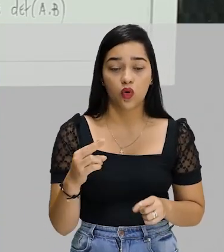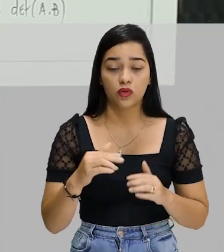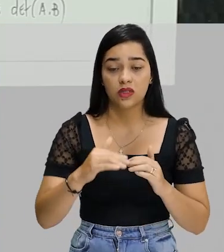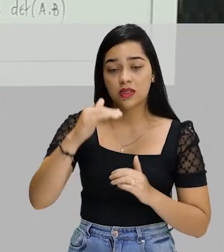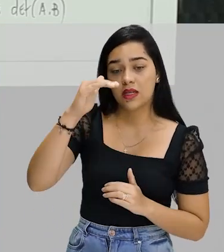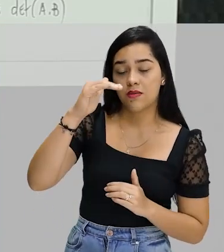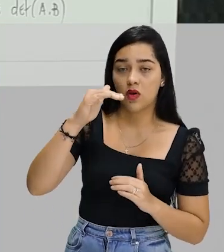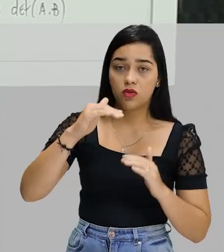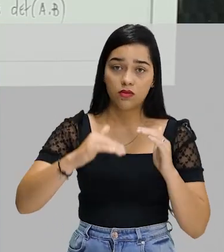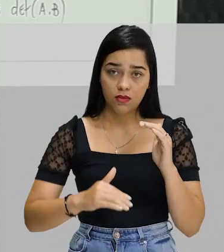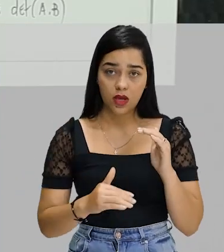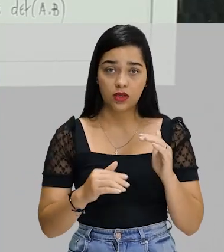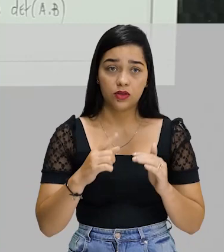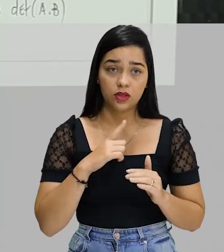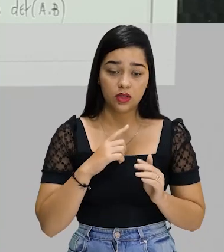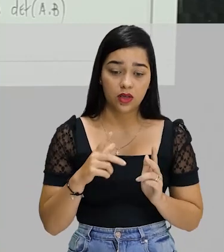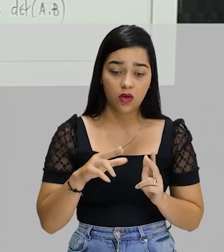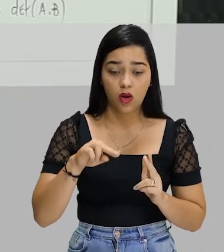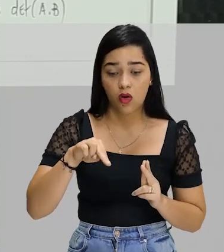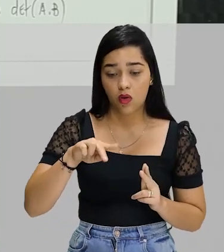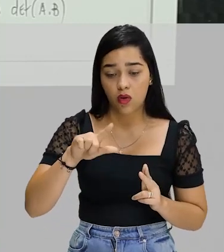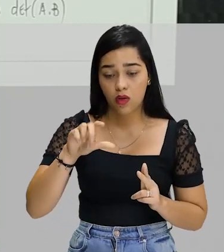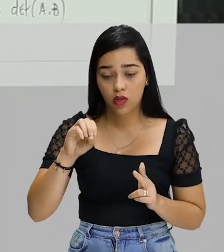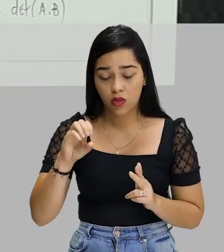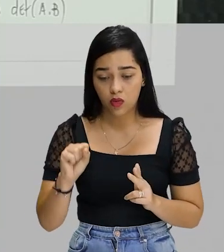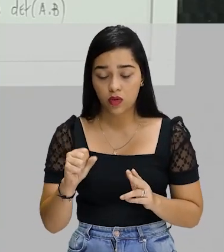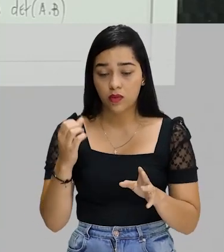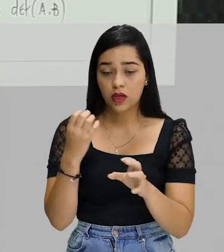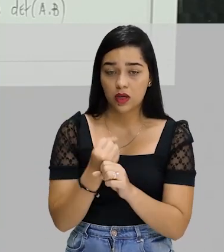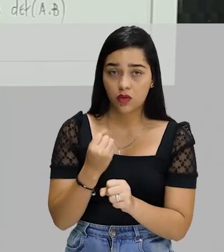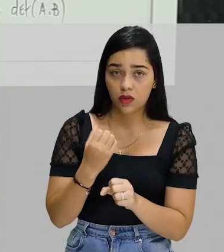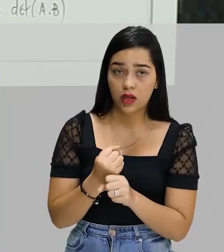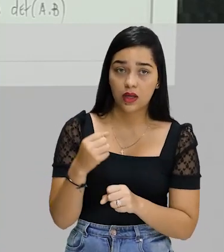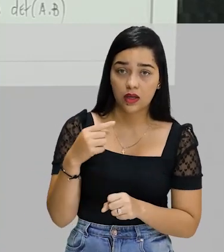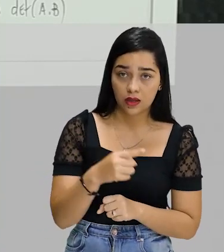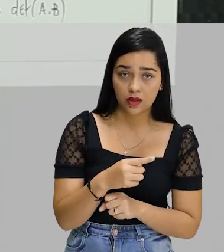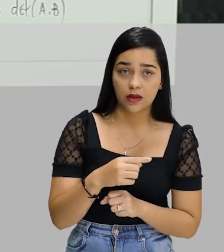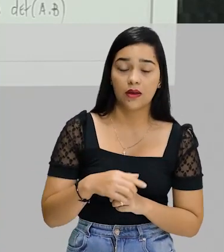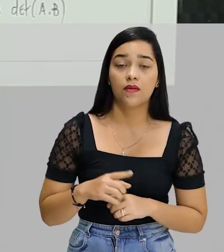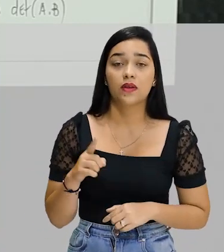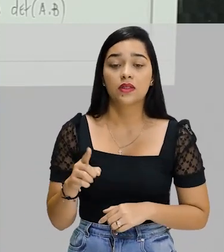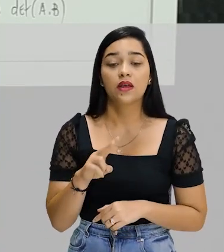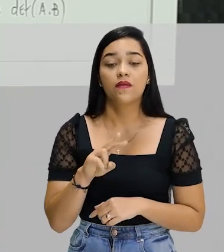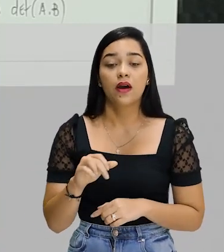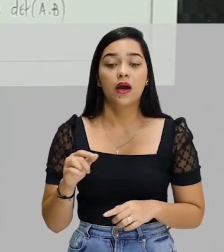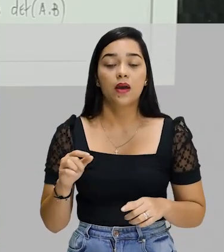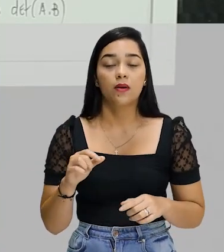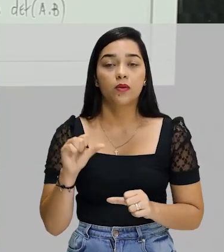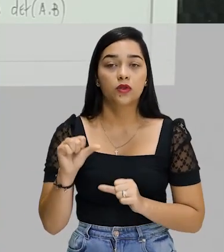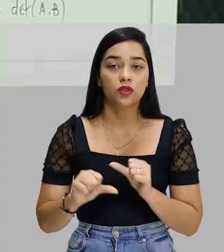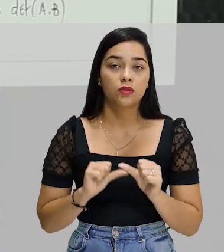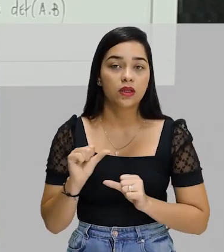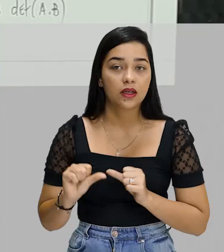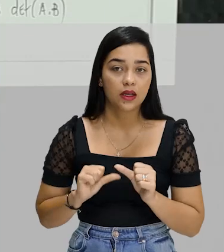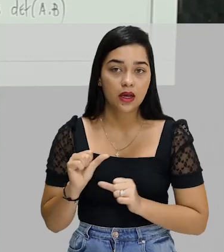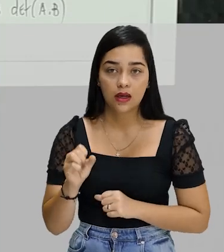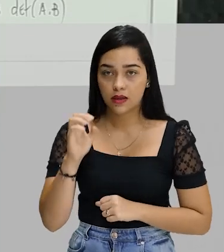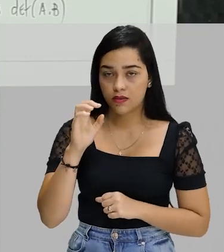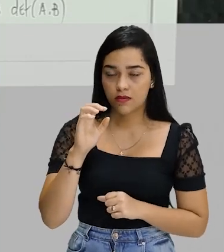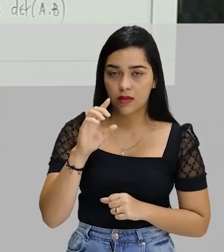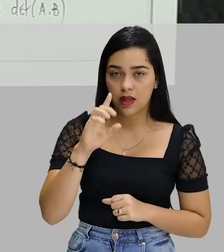ou de baixo dessa diagonal, forem nulos, para calcular o determinante dessa matriz, você multiplica os elementos da diagonal